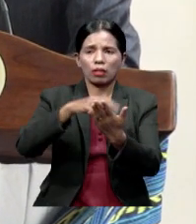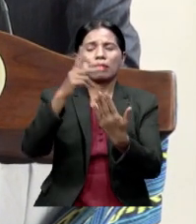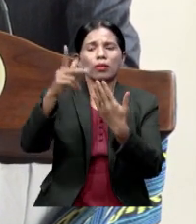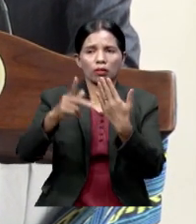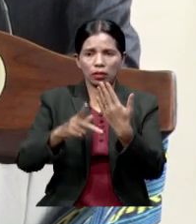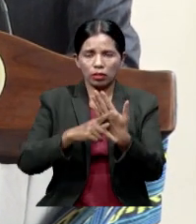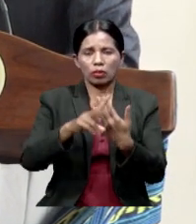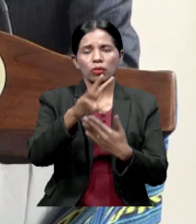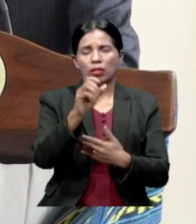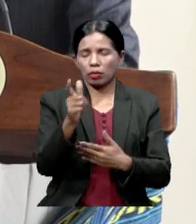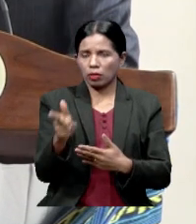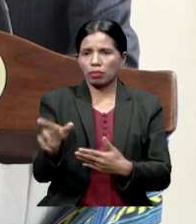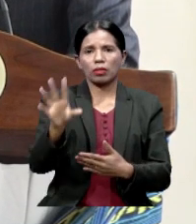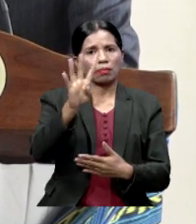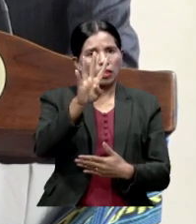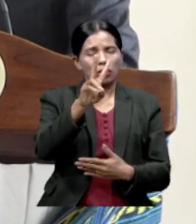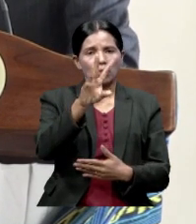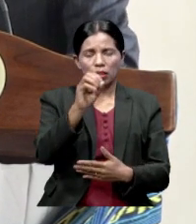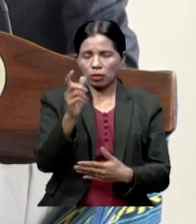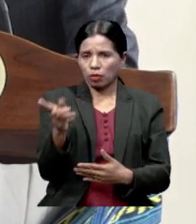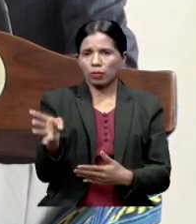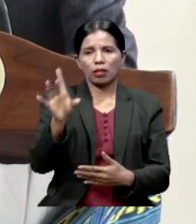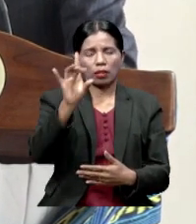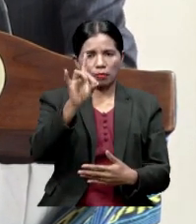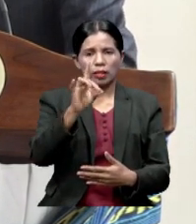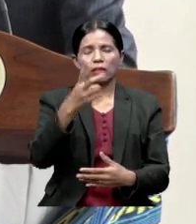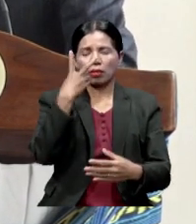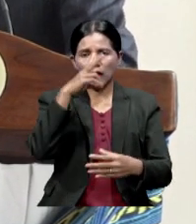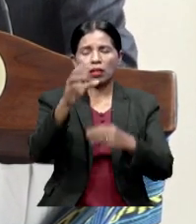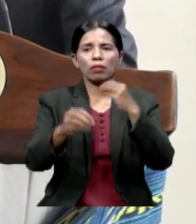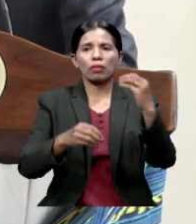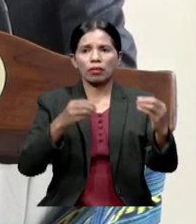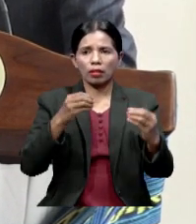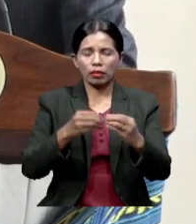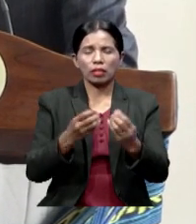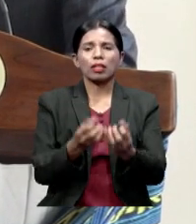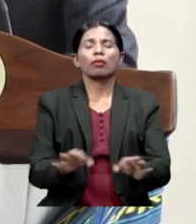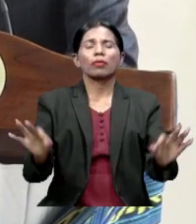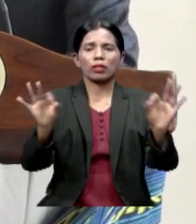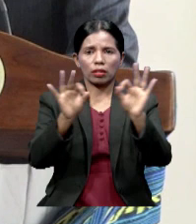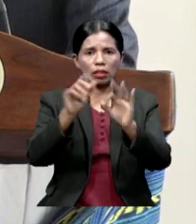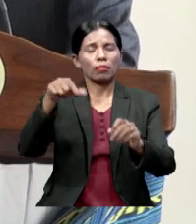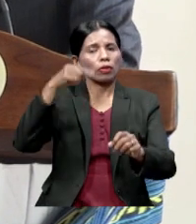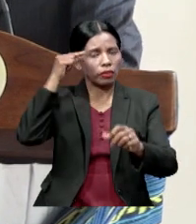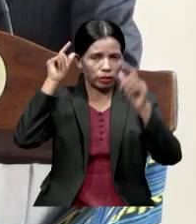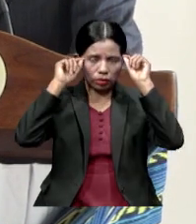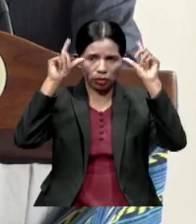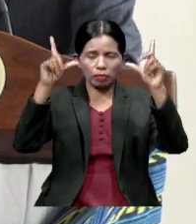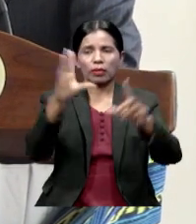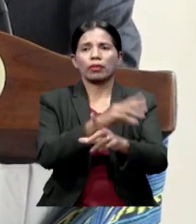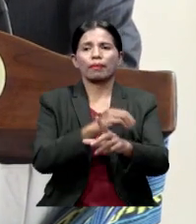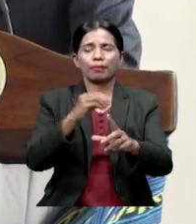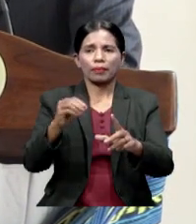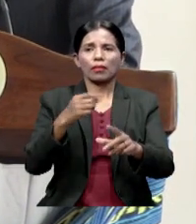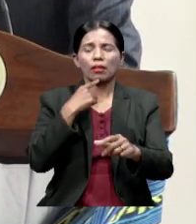2024 2028 corresponda aquilo que são as prioridades do governo Timóteo já conhecido